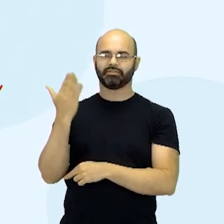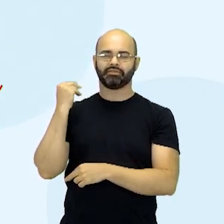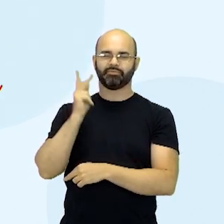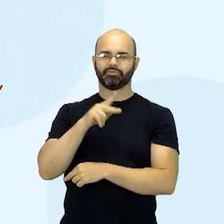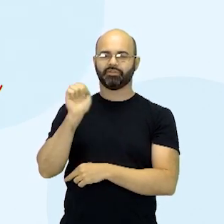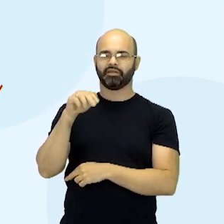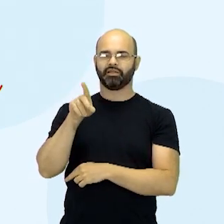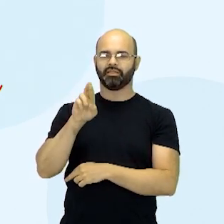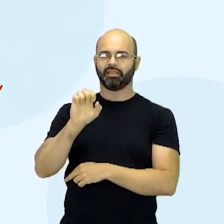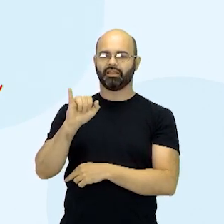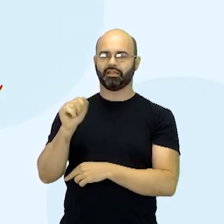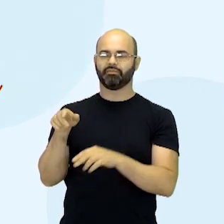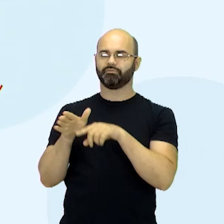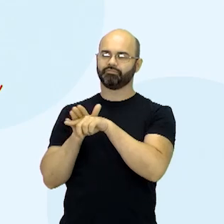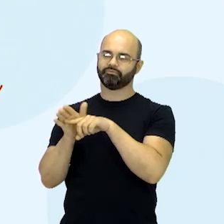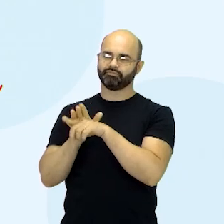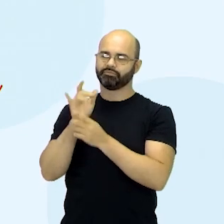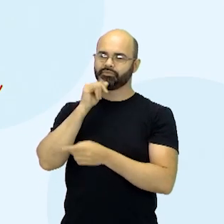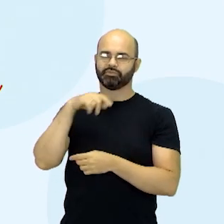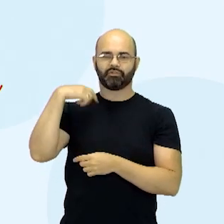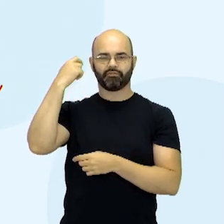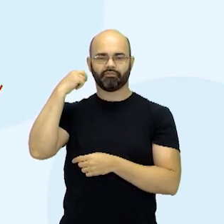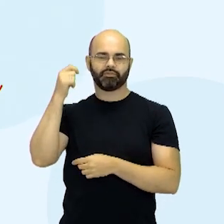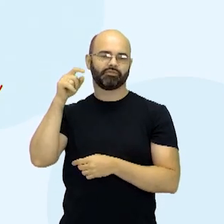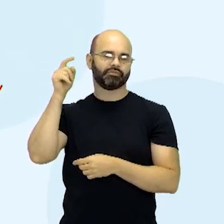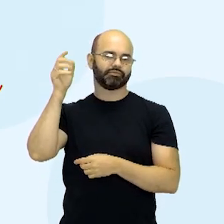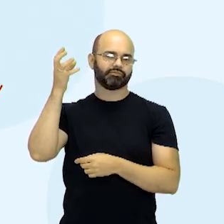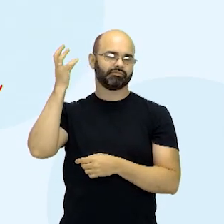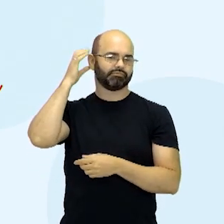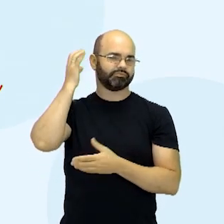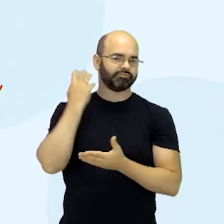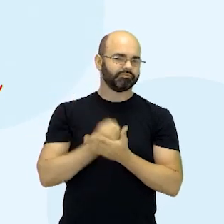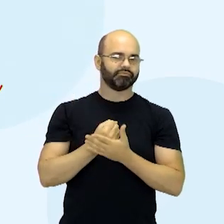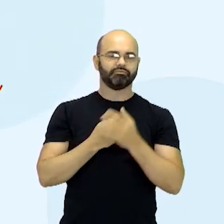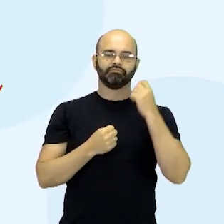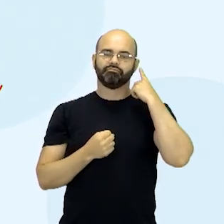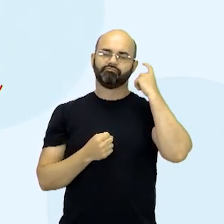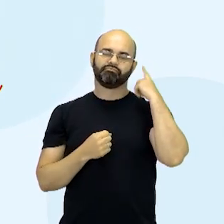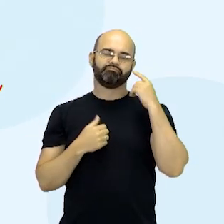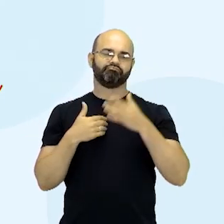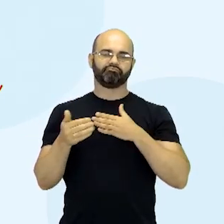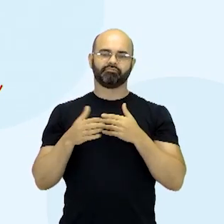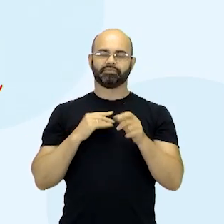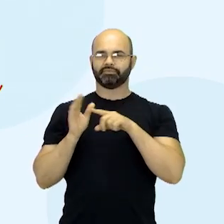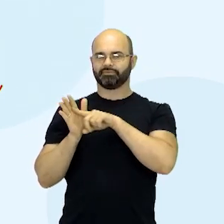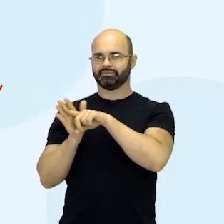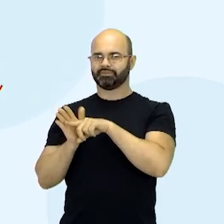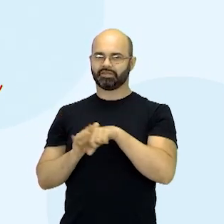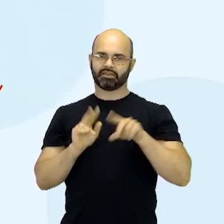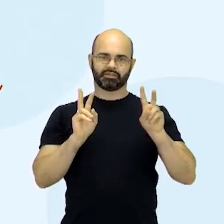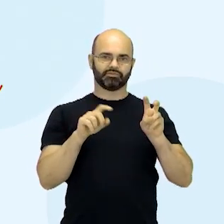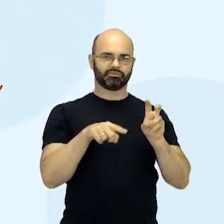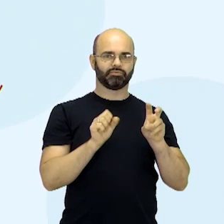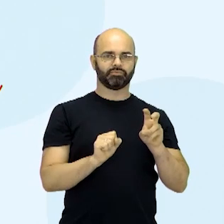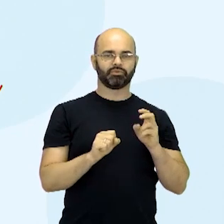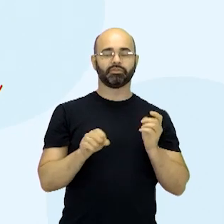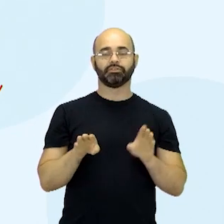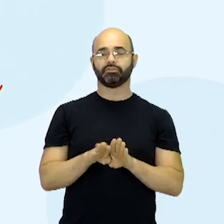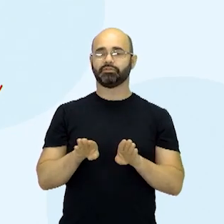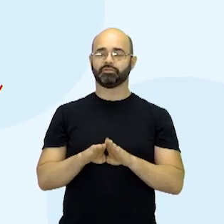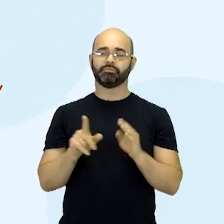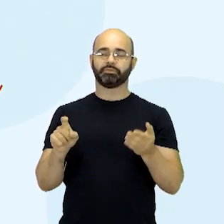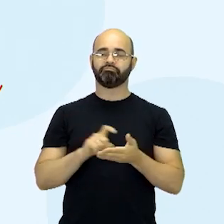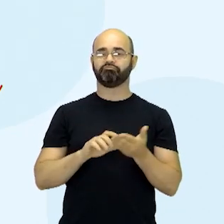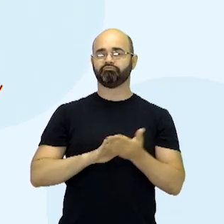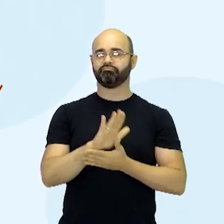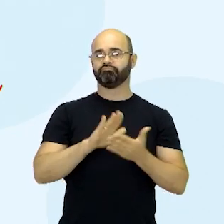mencionou, pode ser em vídeos, podcasts, áudios, outros meios de pesquisa, tá? Sobre o assunto. Pode ser também